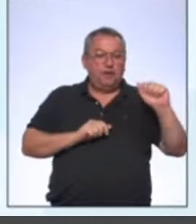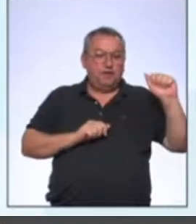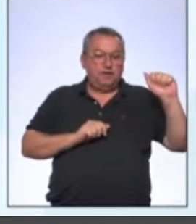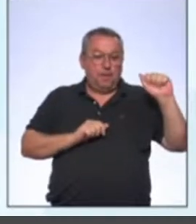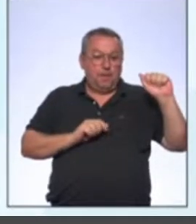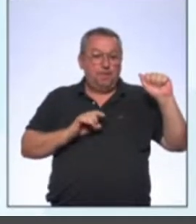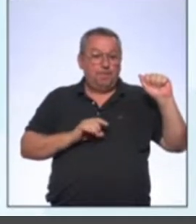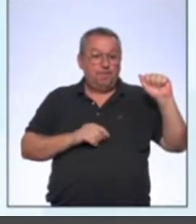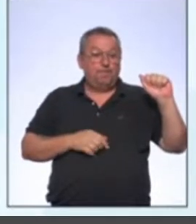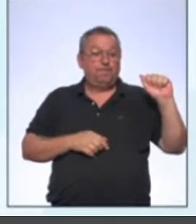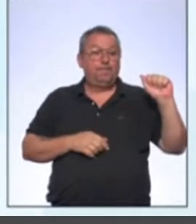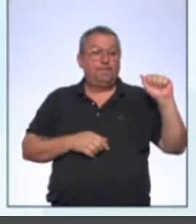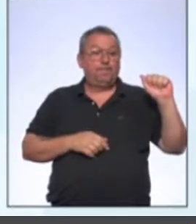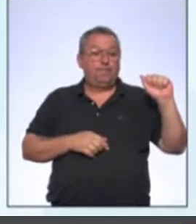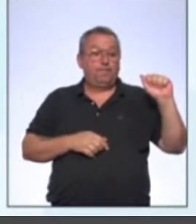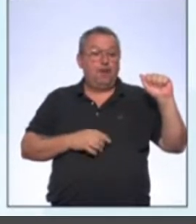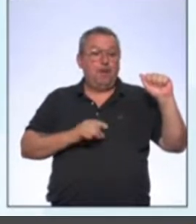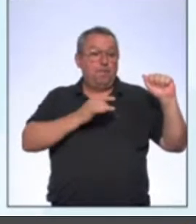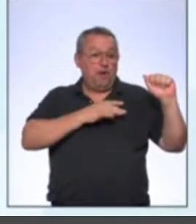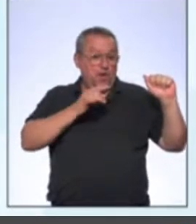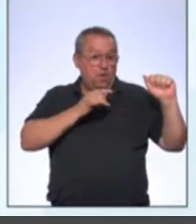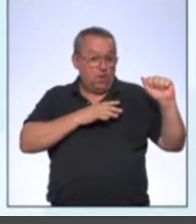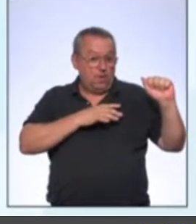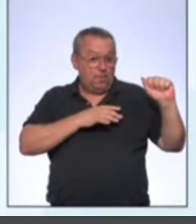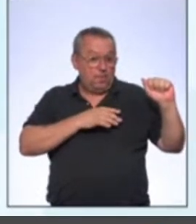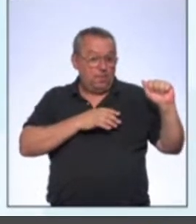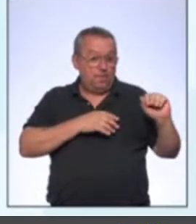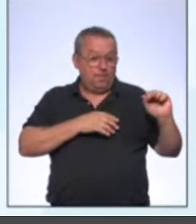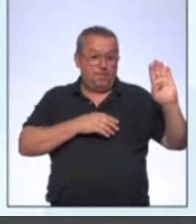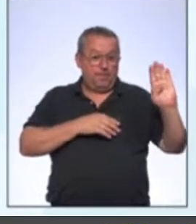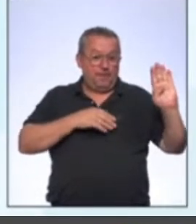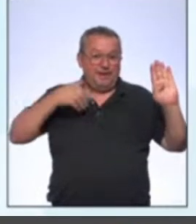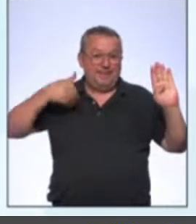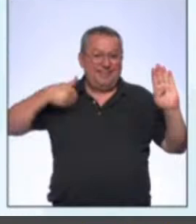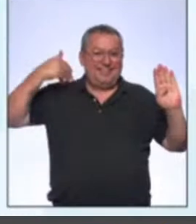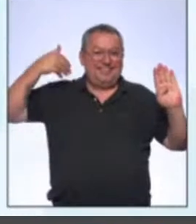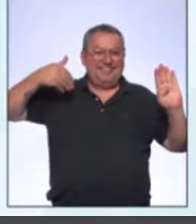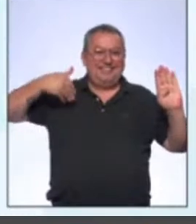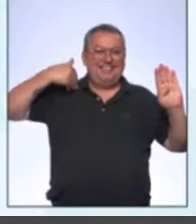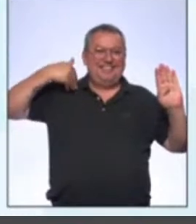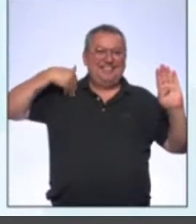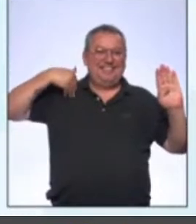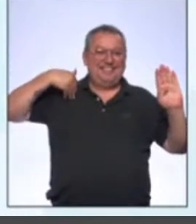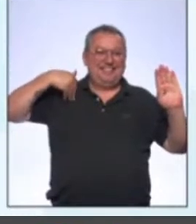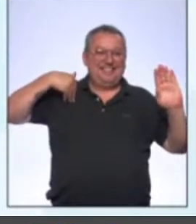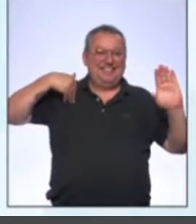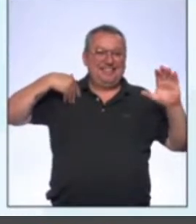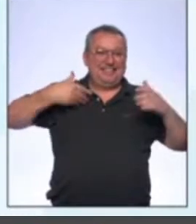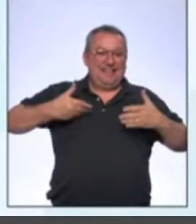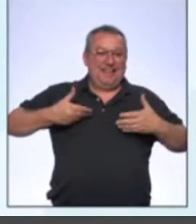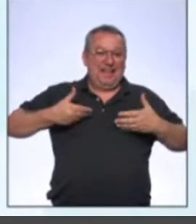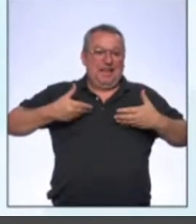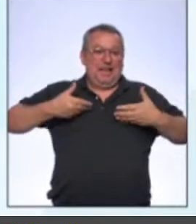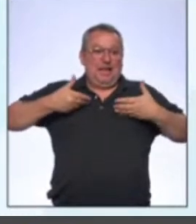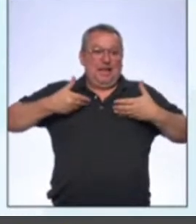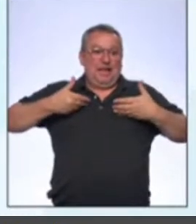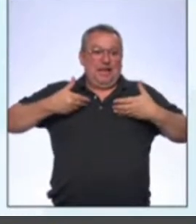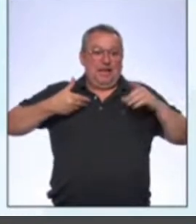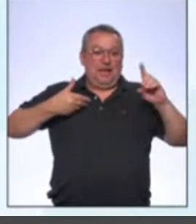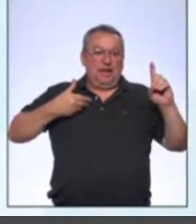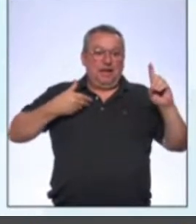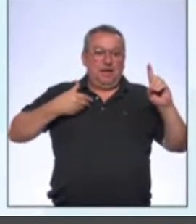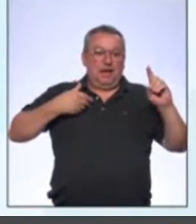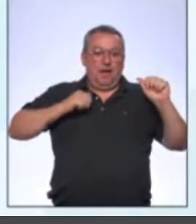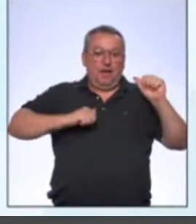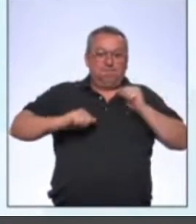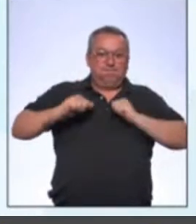de alternativa A, medo, alternativa B, alegria, alternativa C, entusiasmo, ou a